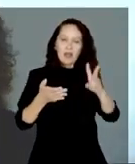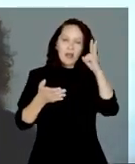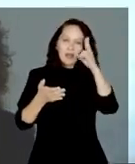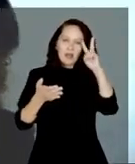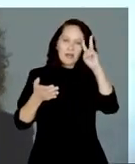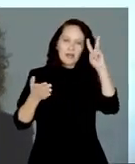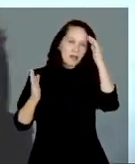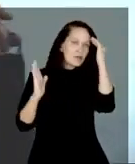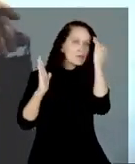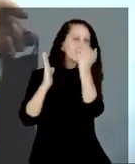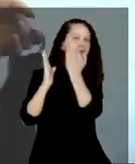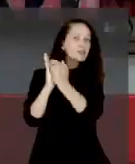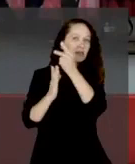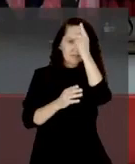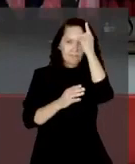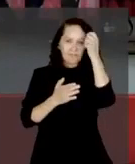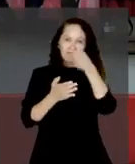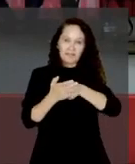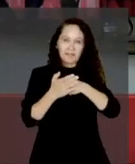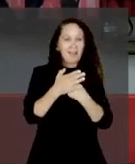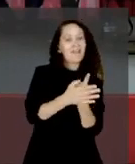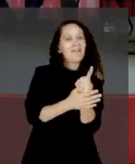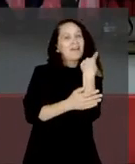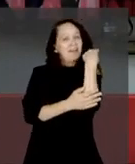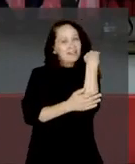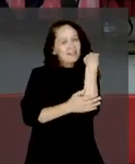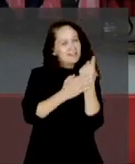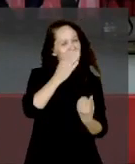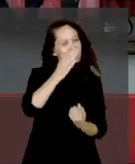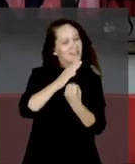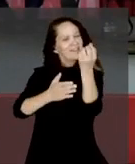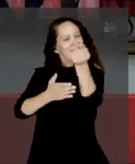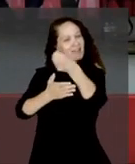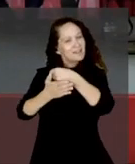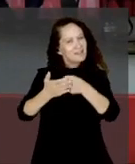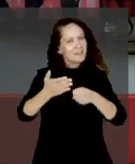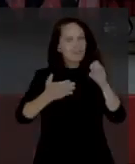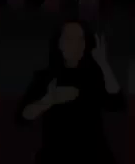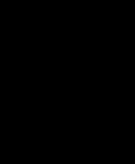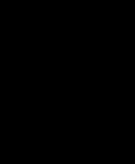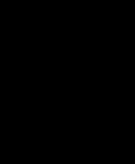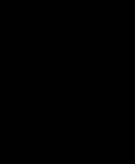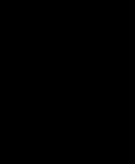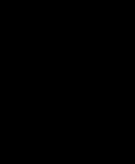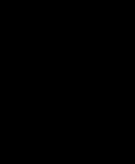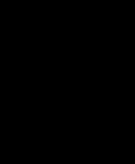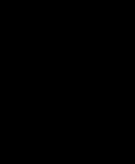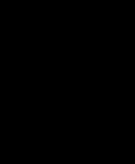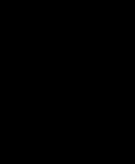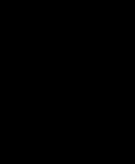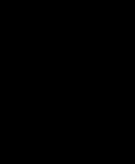é que esse atual desgoverno não reconhece que teve...